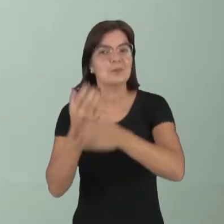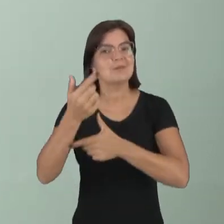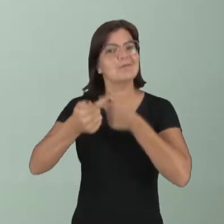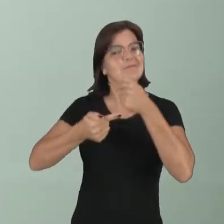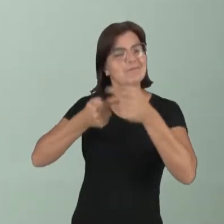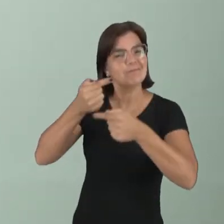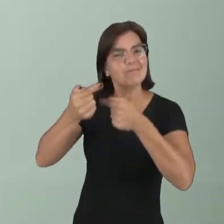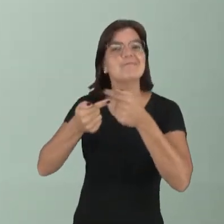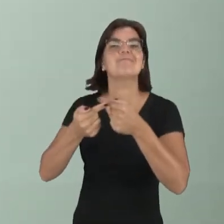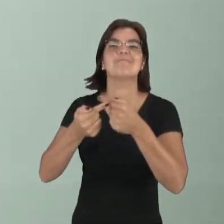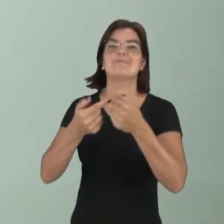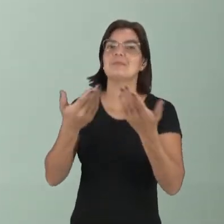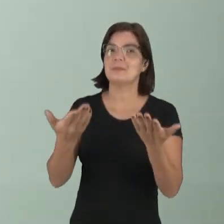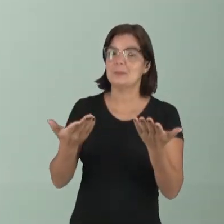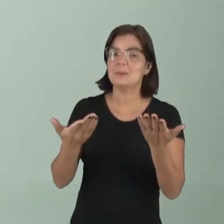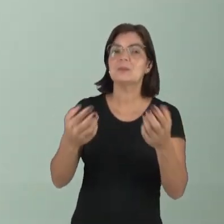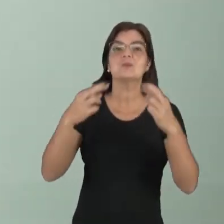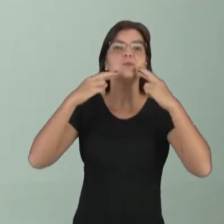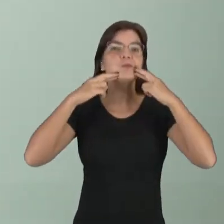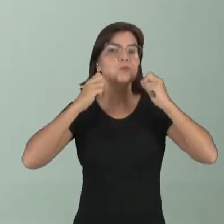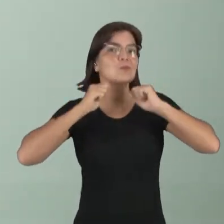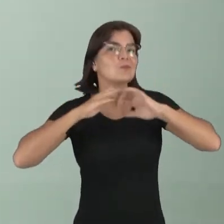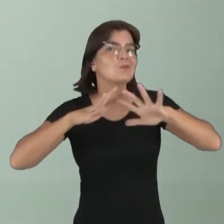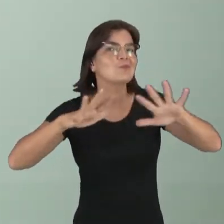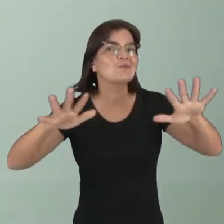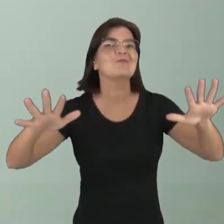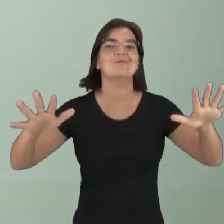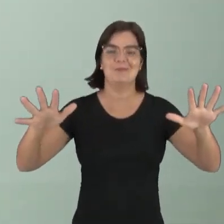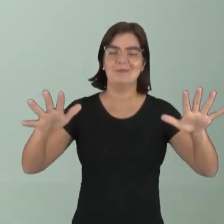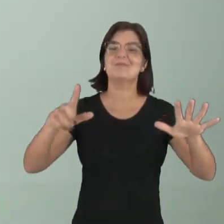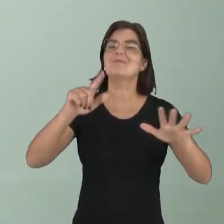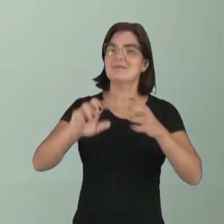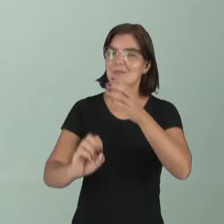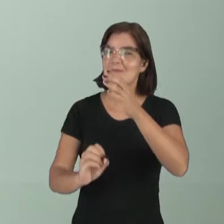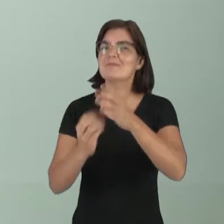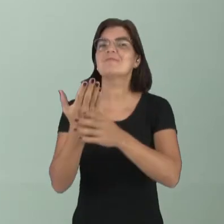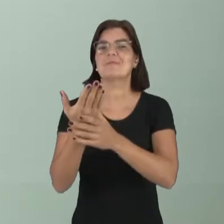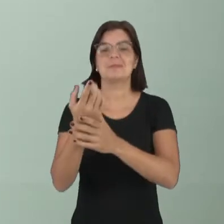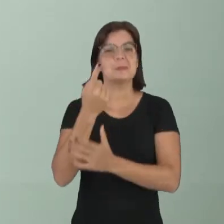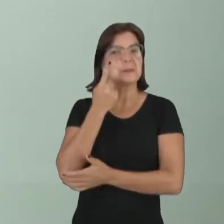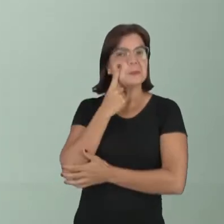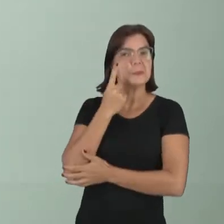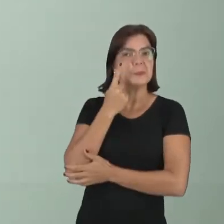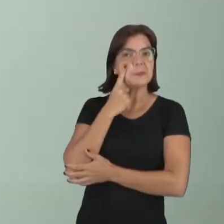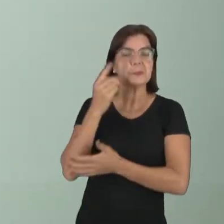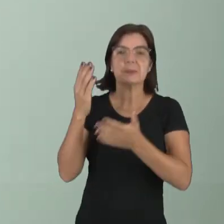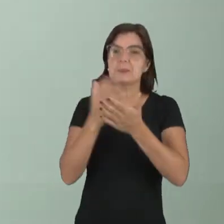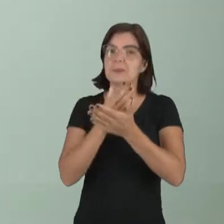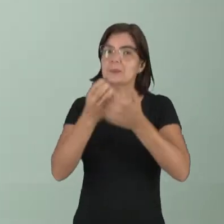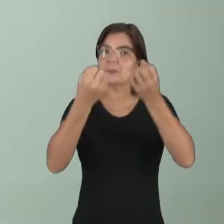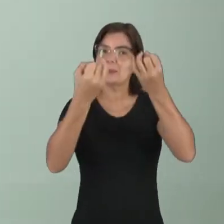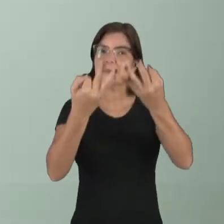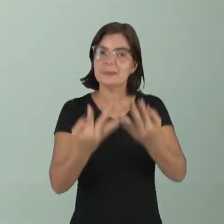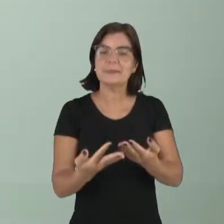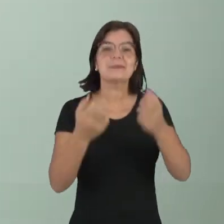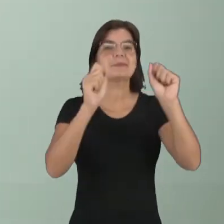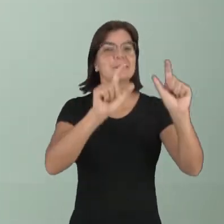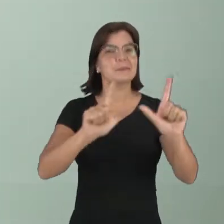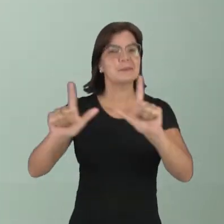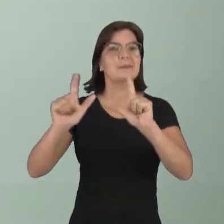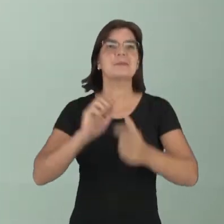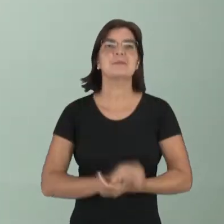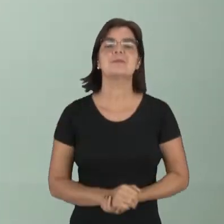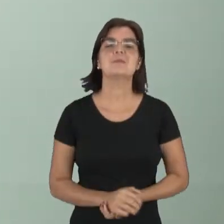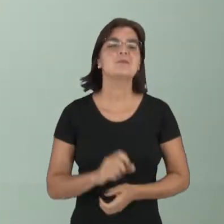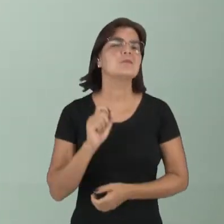matéria-prima. Então, os recursos naturais são fontes de matérias-primas. Então vejamos alguns conceitos acerca